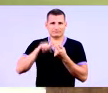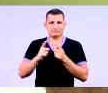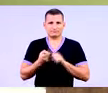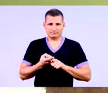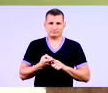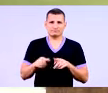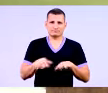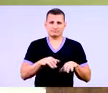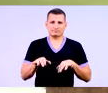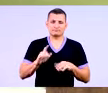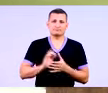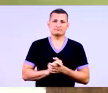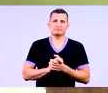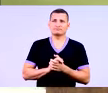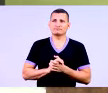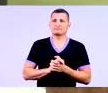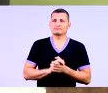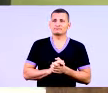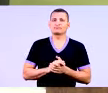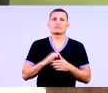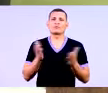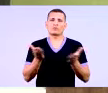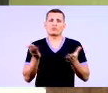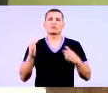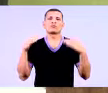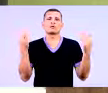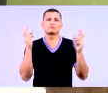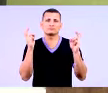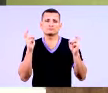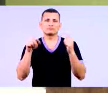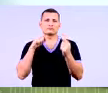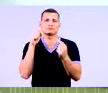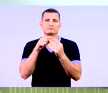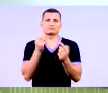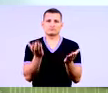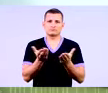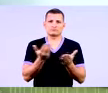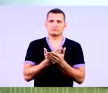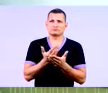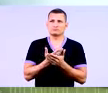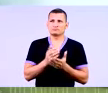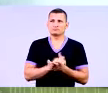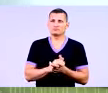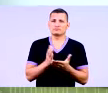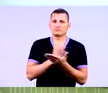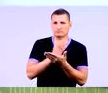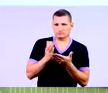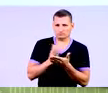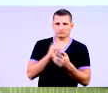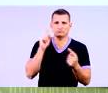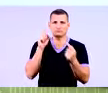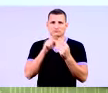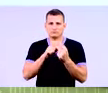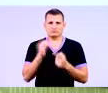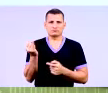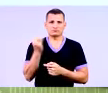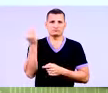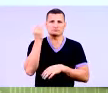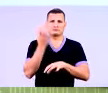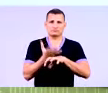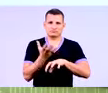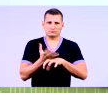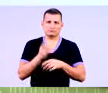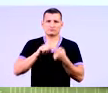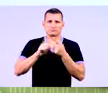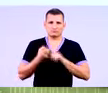seguir adiante nós vamos trabalhar com o tema hoje eu sou ao nosso objetivo hoje a gente vai falar sobre alguns objetivos muito importante a disciplina de loja vamos